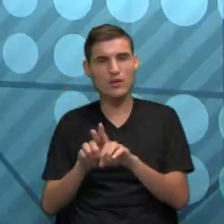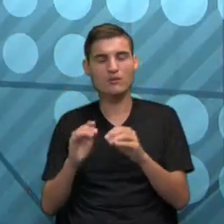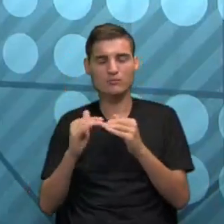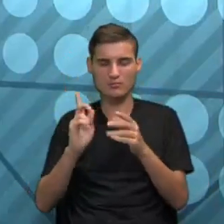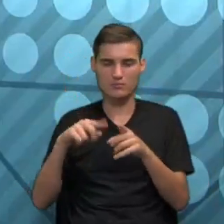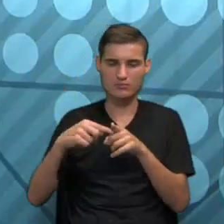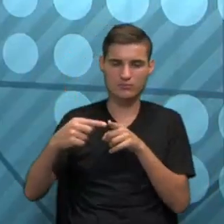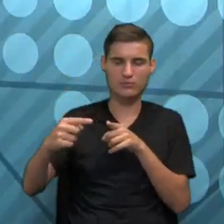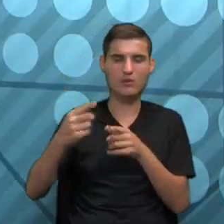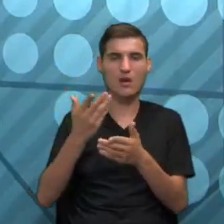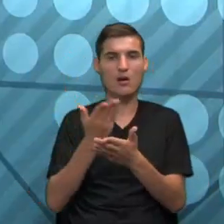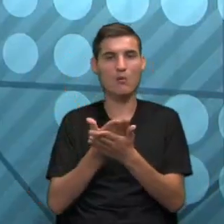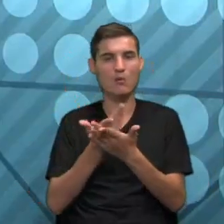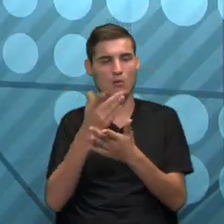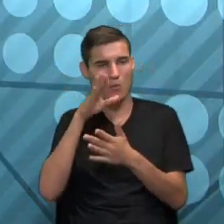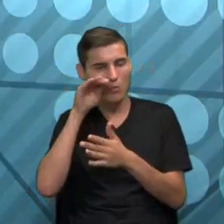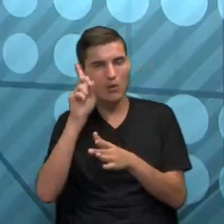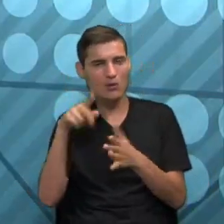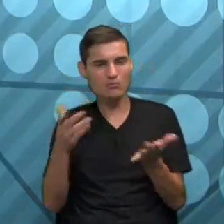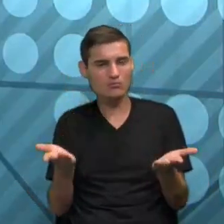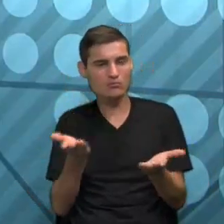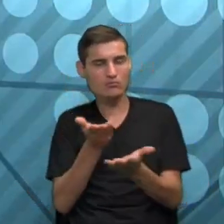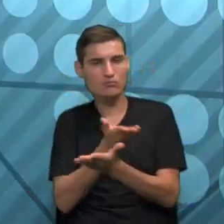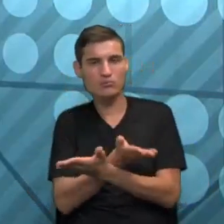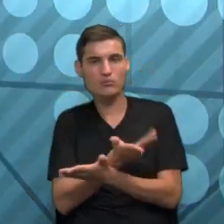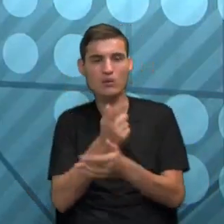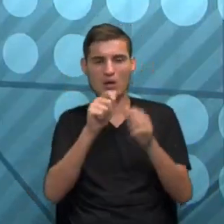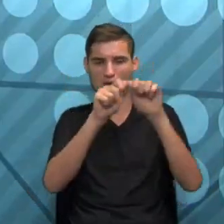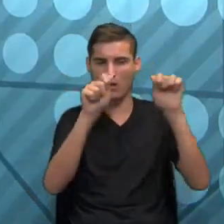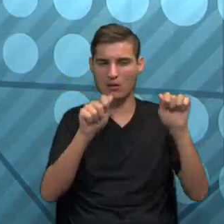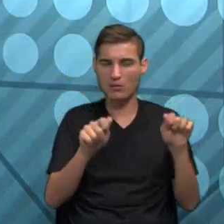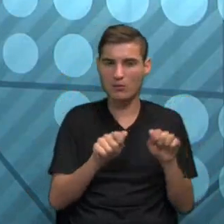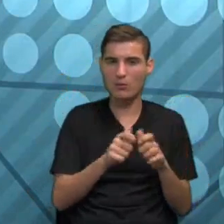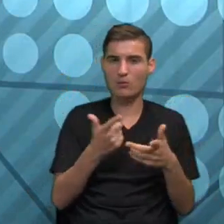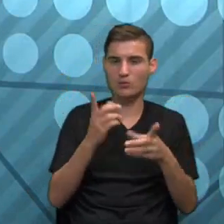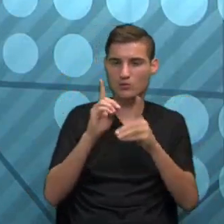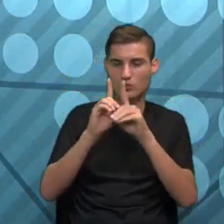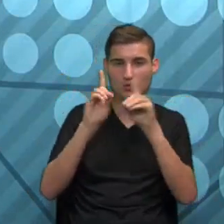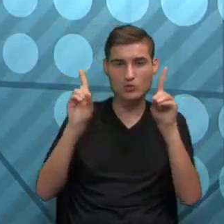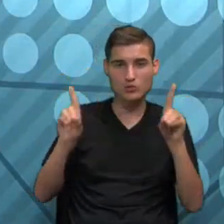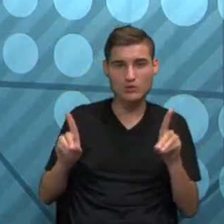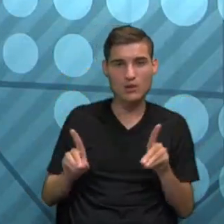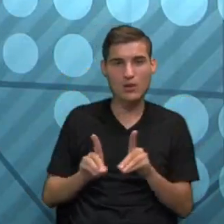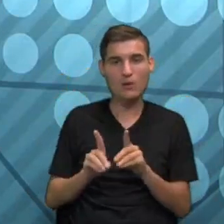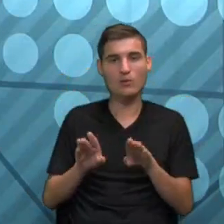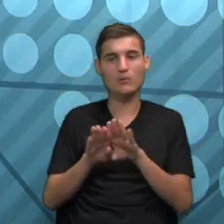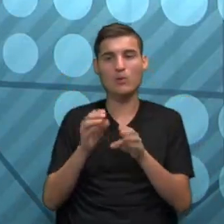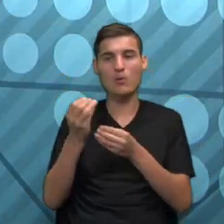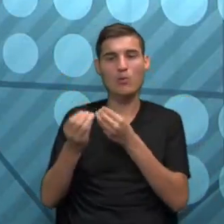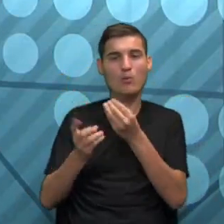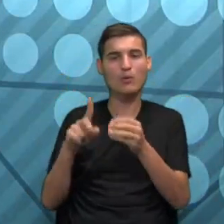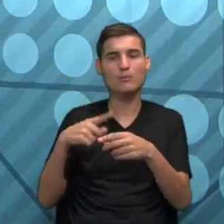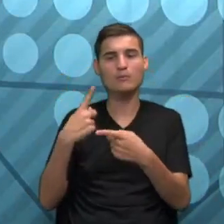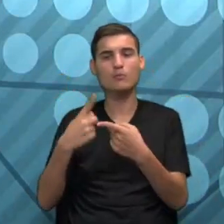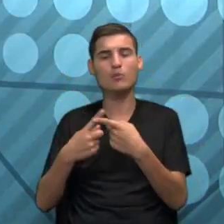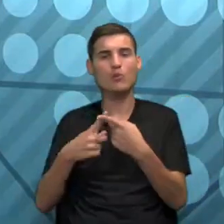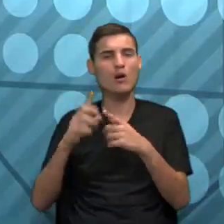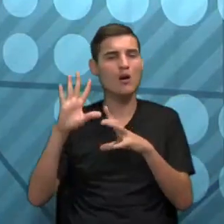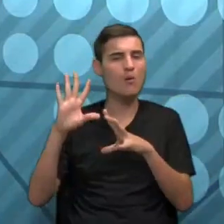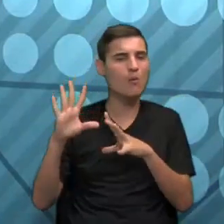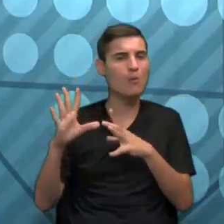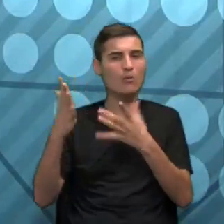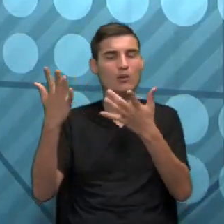aula, vou comentar curiosidades sobre essa transição de comunicação analógica, digital, comentar o que é isso, por que isso está tendo que